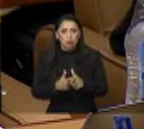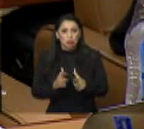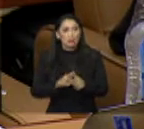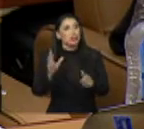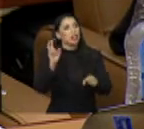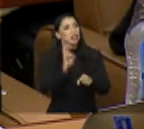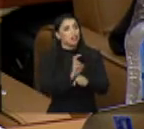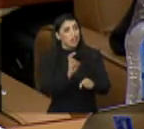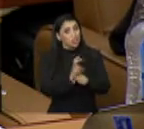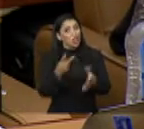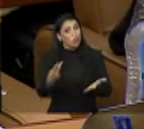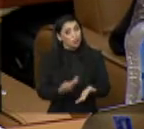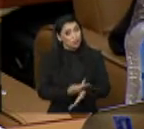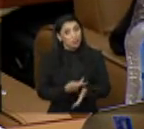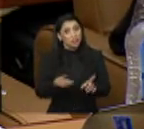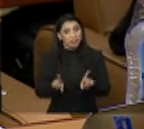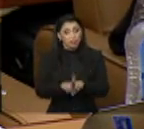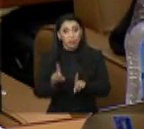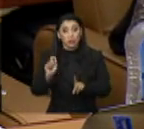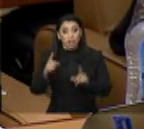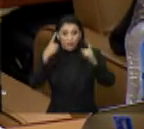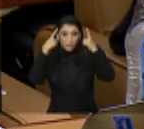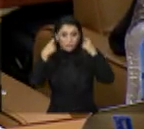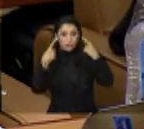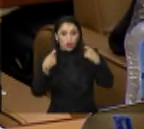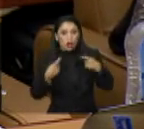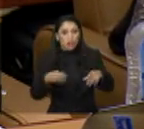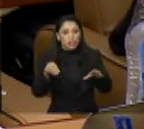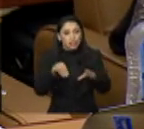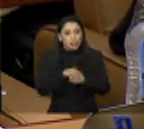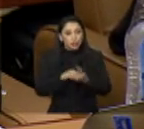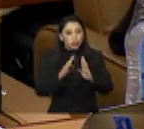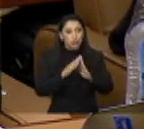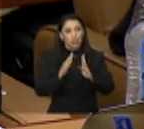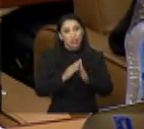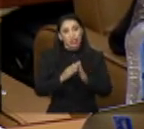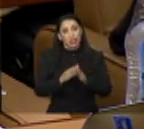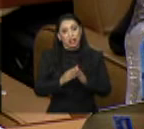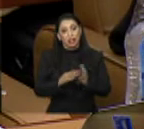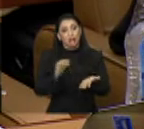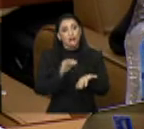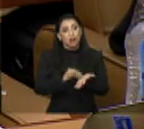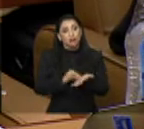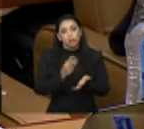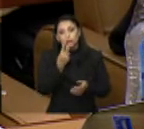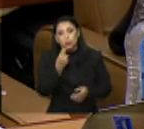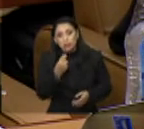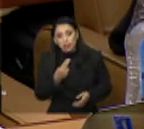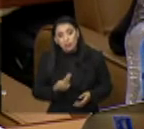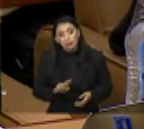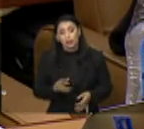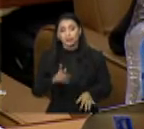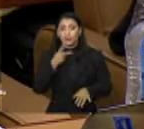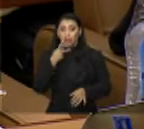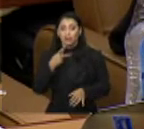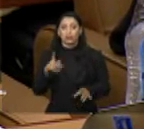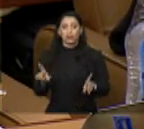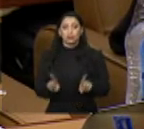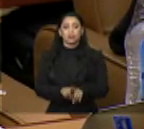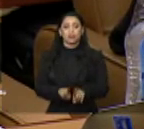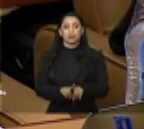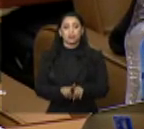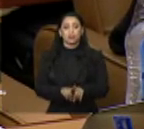doméstica inclusive quando não em relação a desnutrição sem mencionar o fato que conversarmos ainda agora